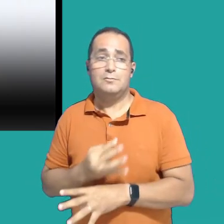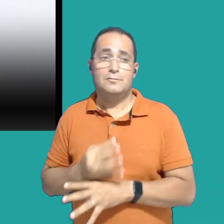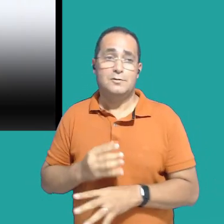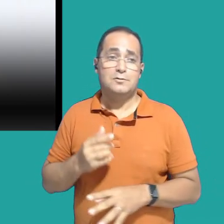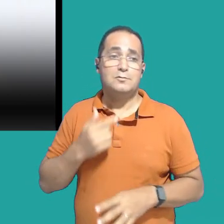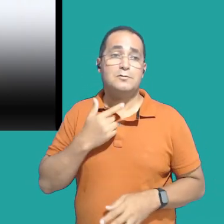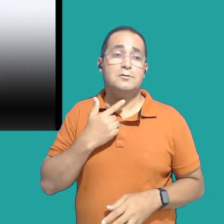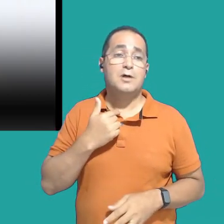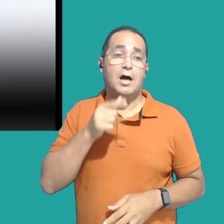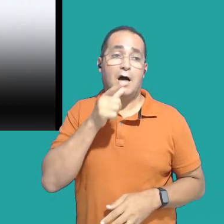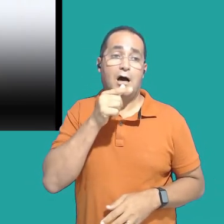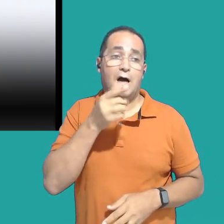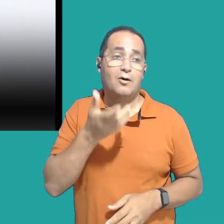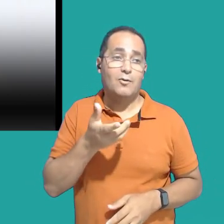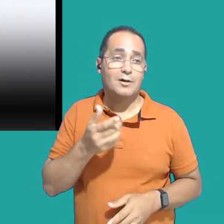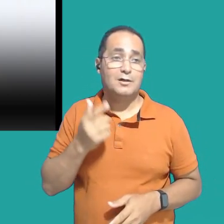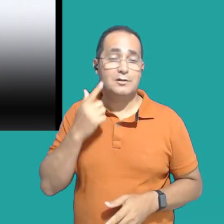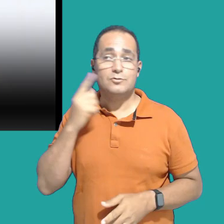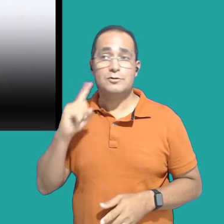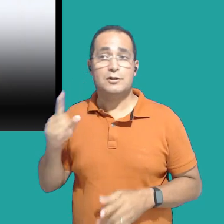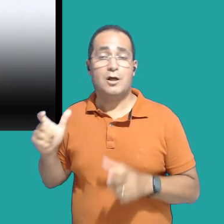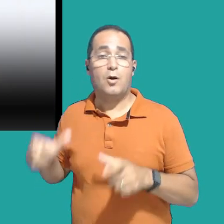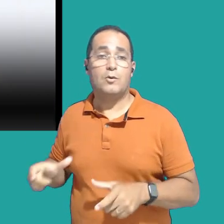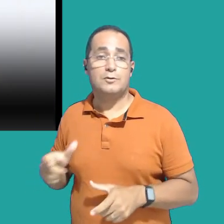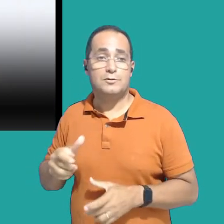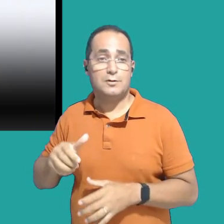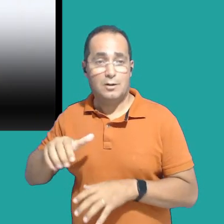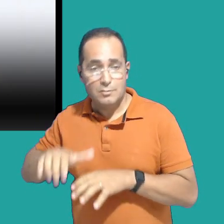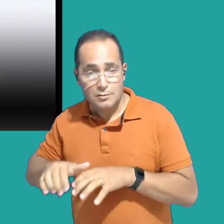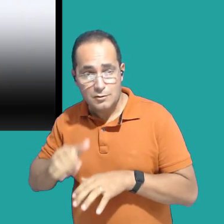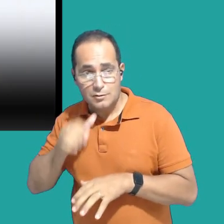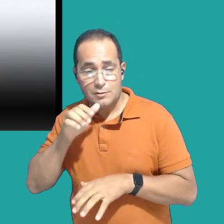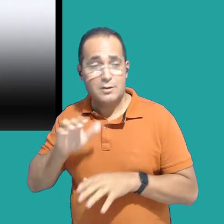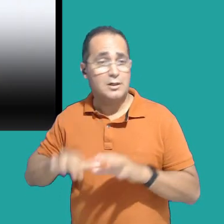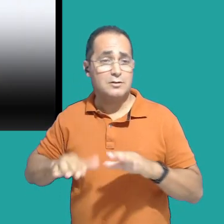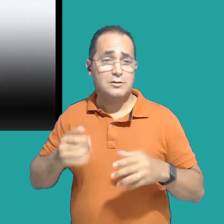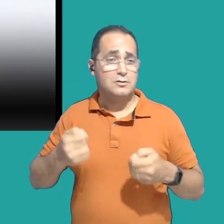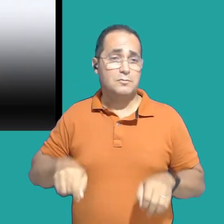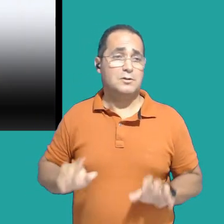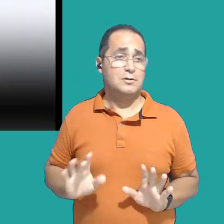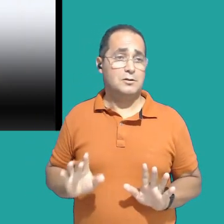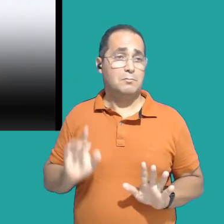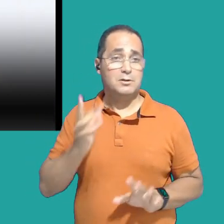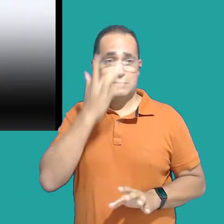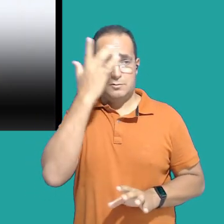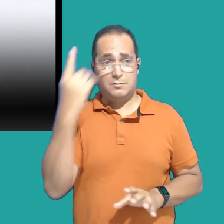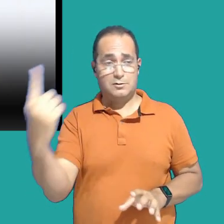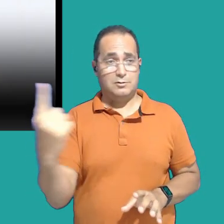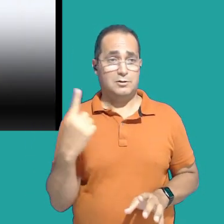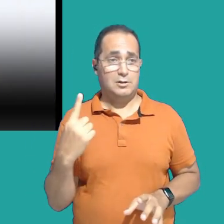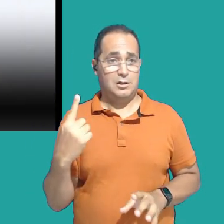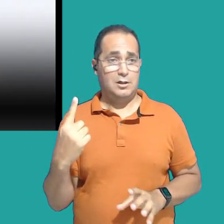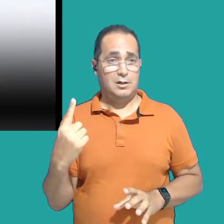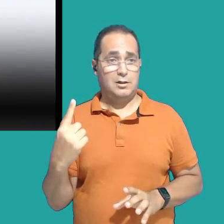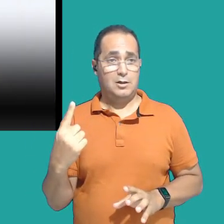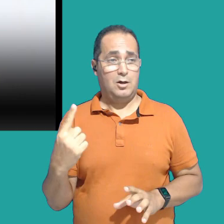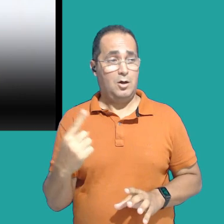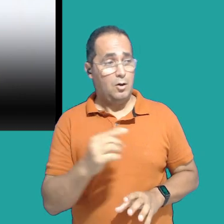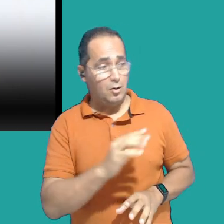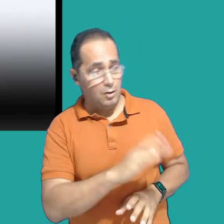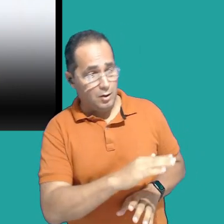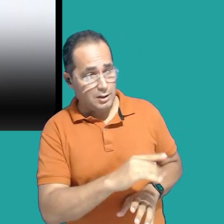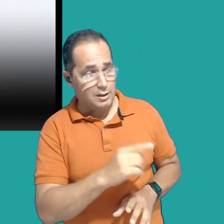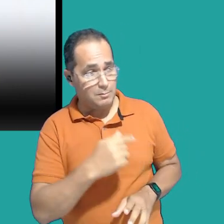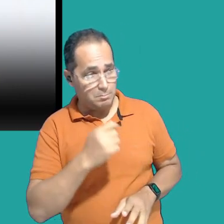uma água, não sei onde é que fica o Uhum. bebedouro, alguma coisa. E às vezes eu não preciso. Mas o fato de alguém chegar até mim e